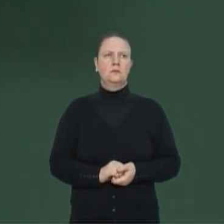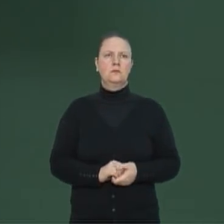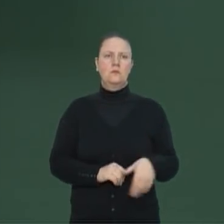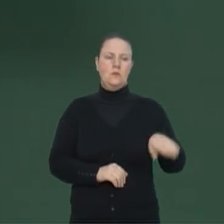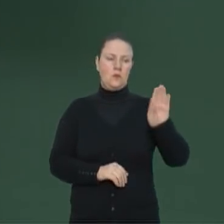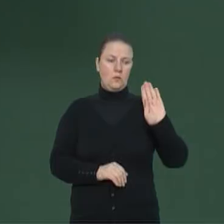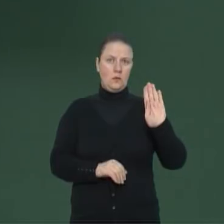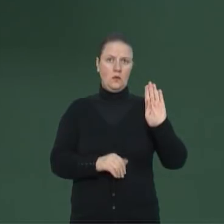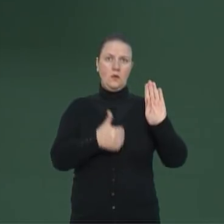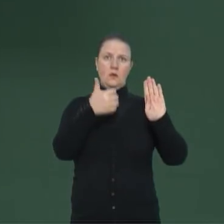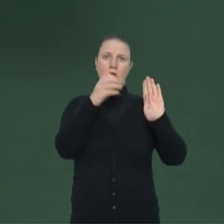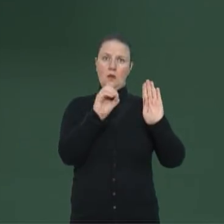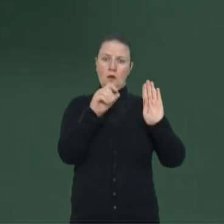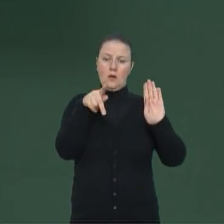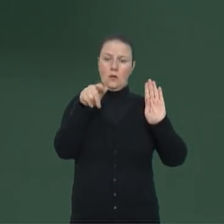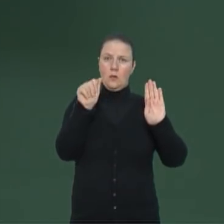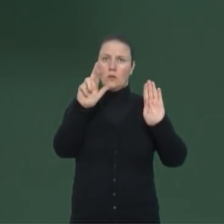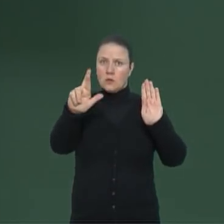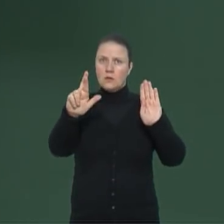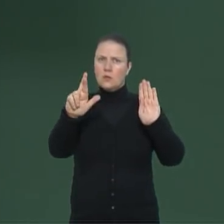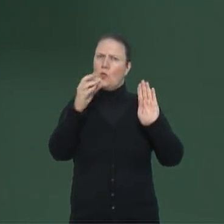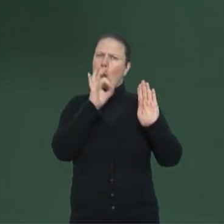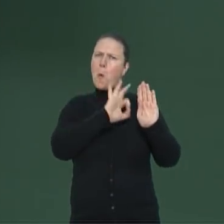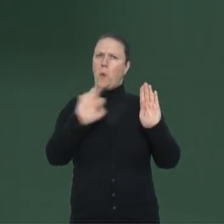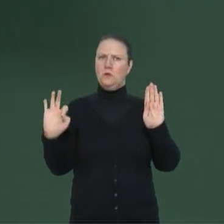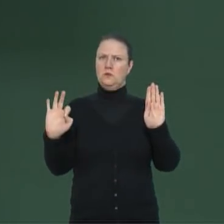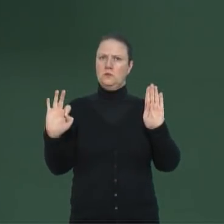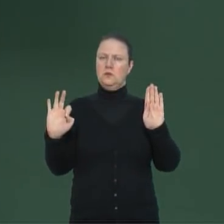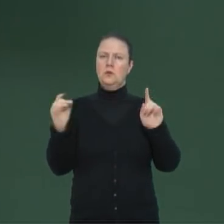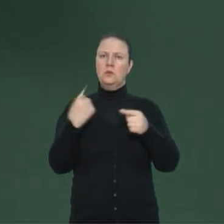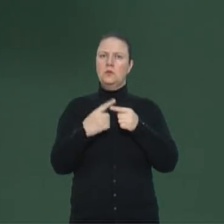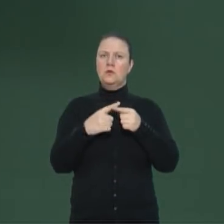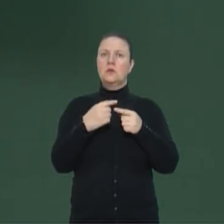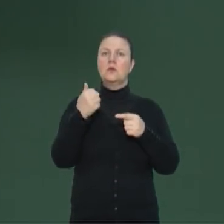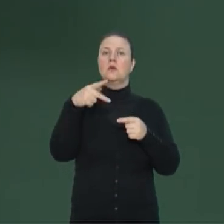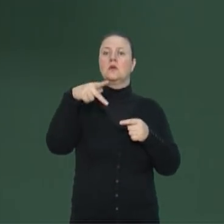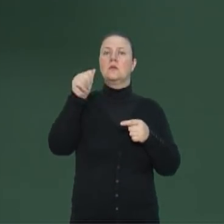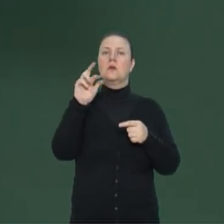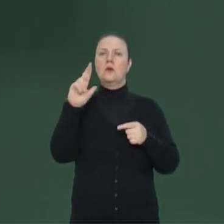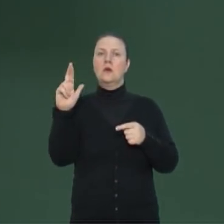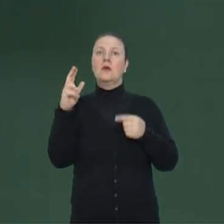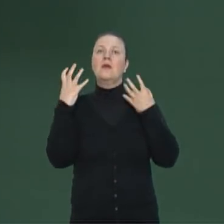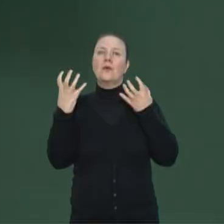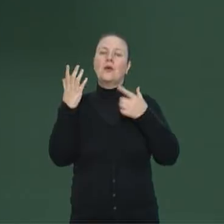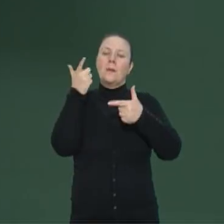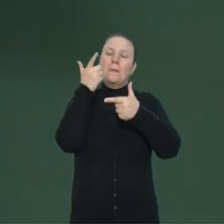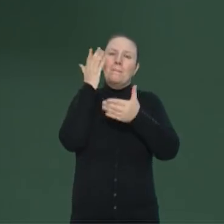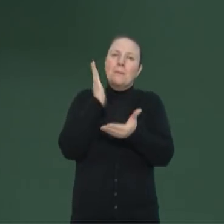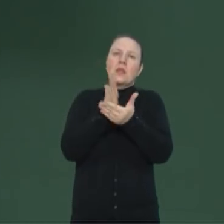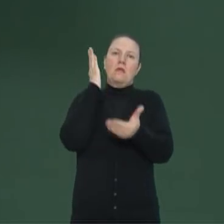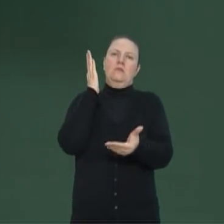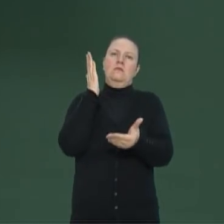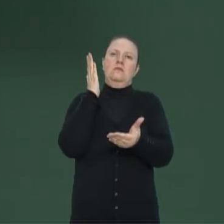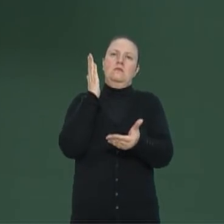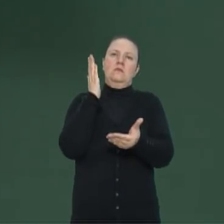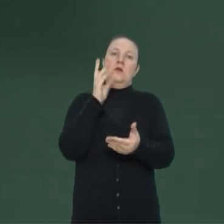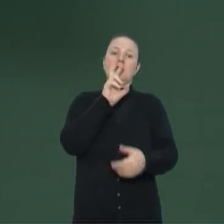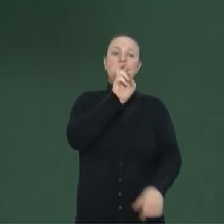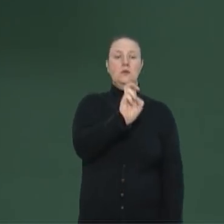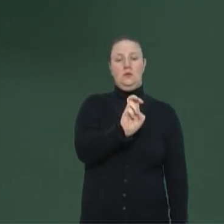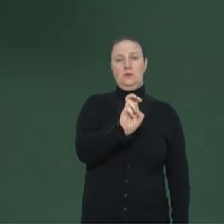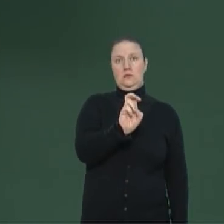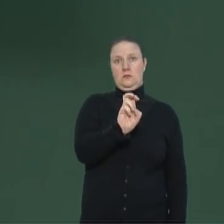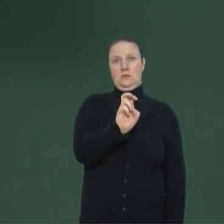é 10, é par, tá ótimo pra gente. Por que eu quero que ele seja par? Porque eu quero pegar a metade dele. Se o B é 10, qual é a metade?